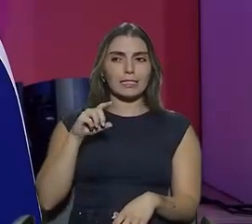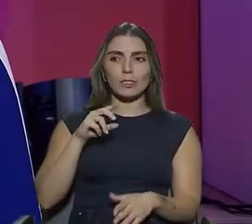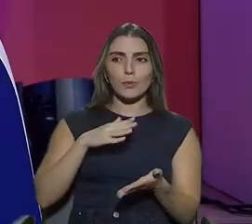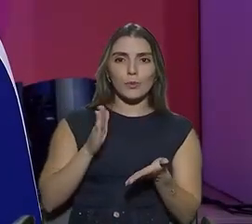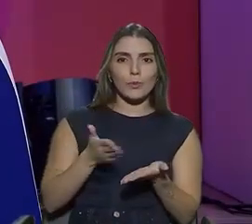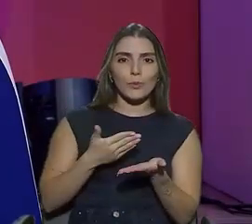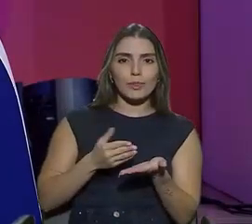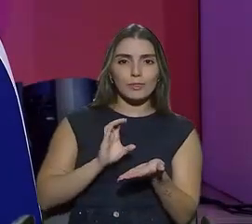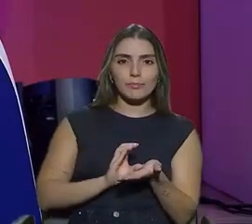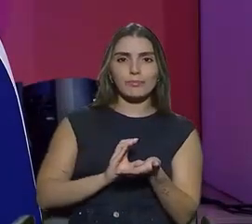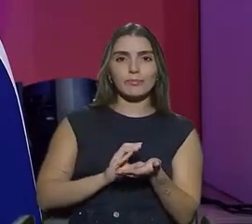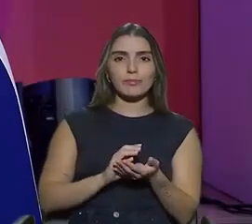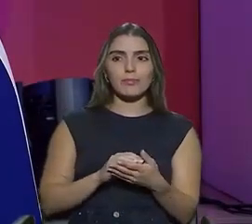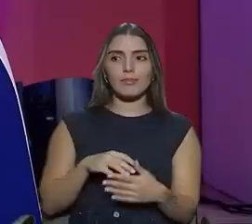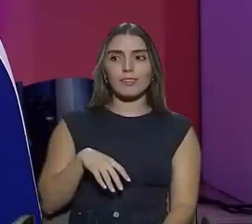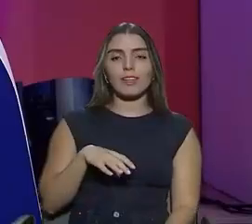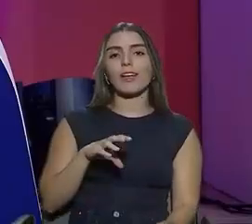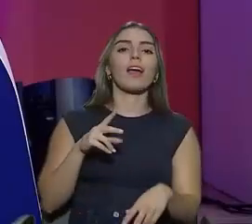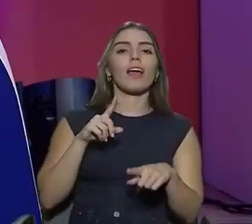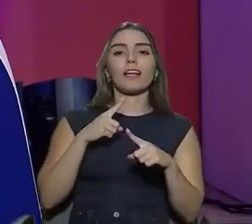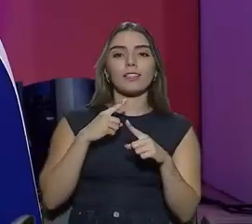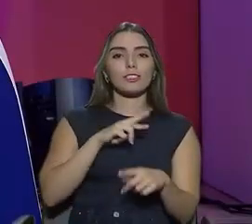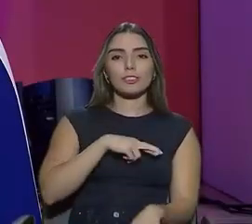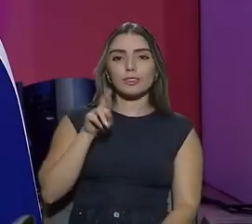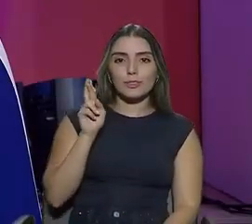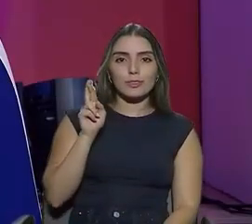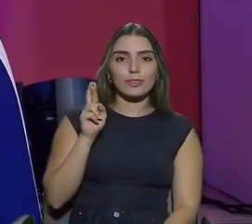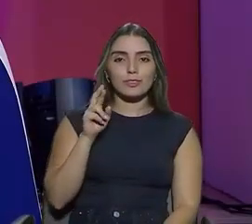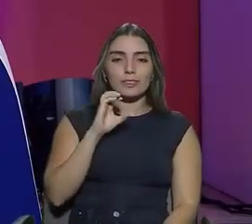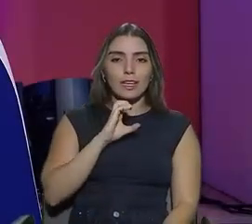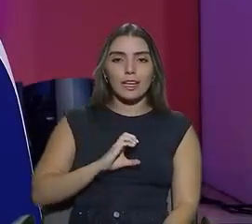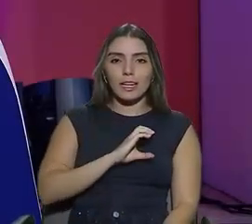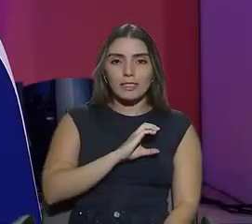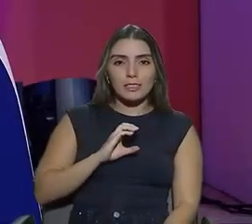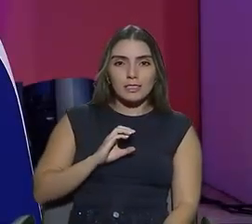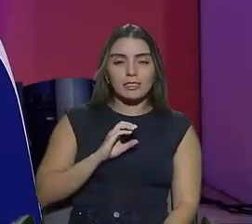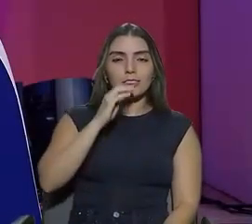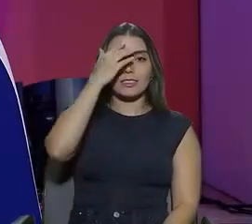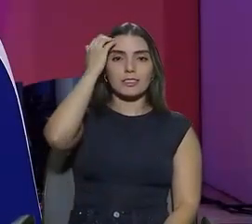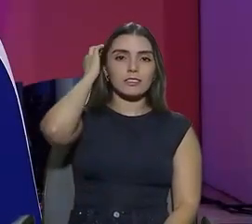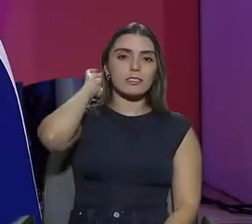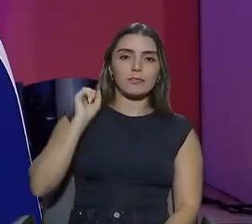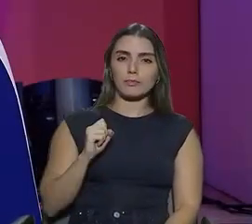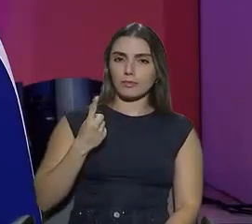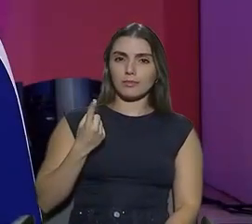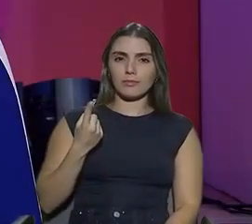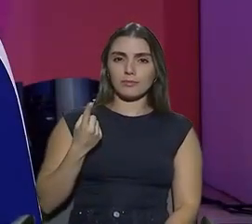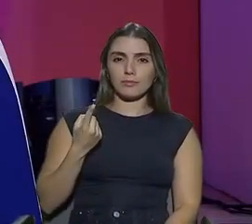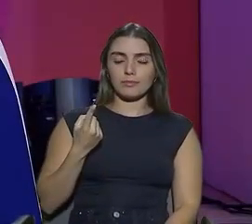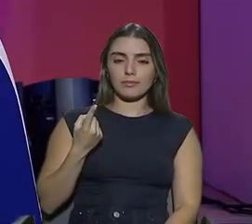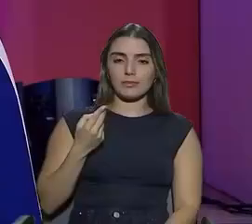tipo... Como é o nome daquele... eu não vou fazer propaganda de graça para ninguém, não, viu? Mas, assim, será que é um livro